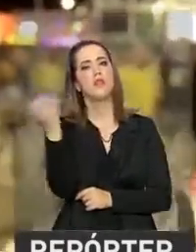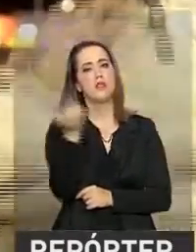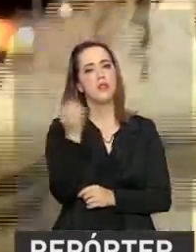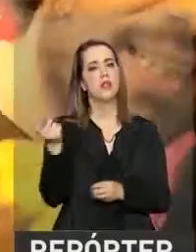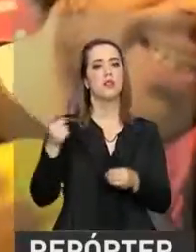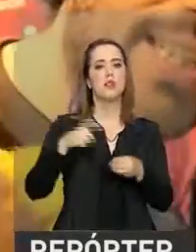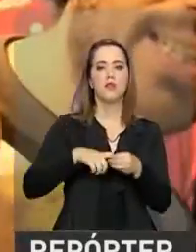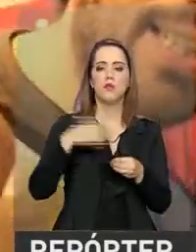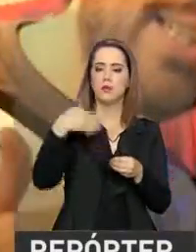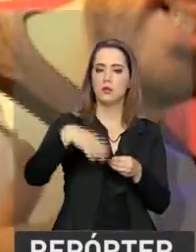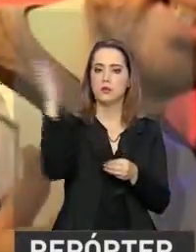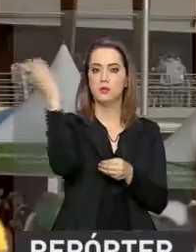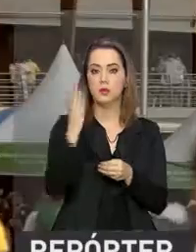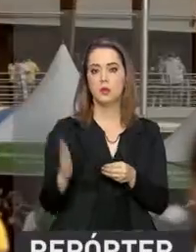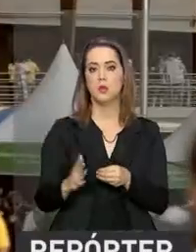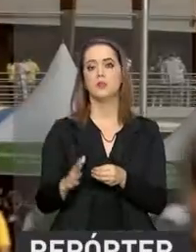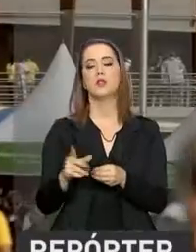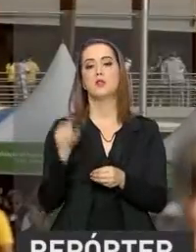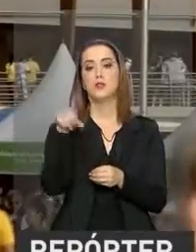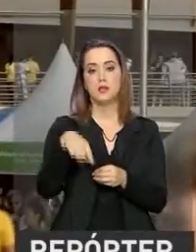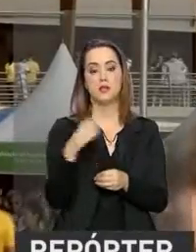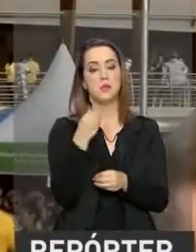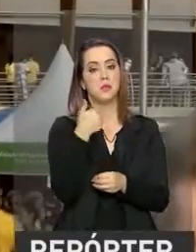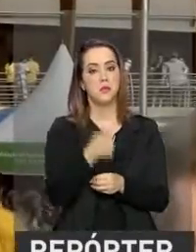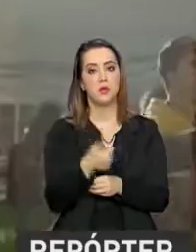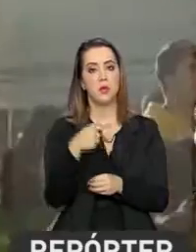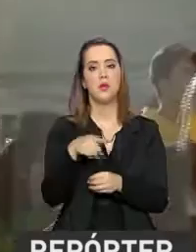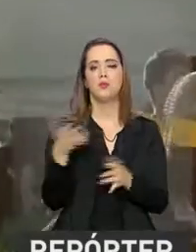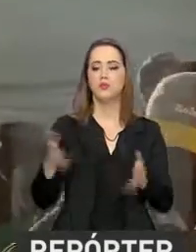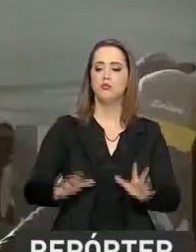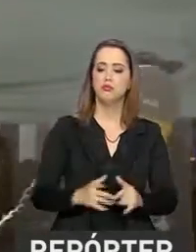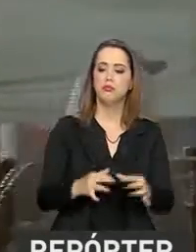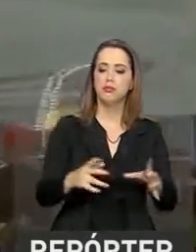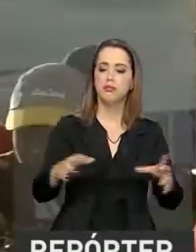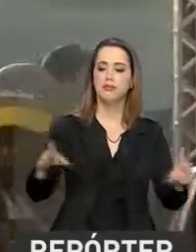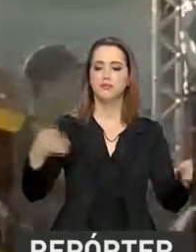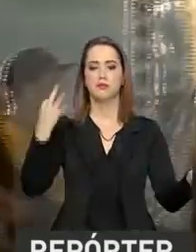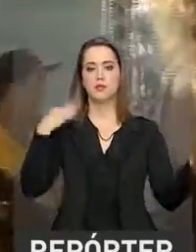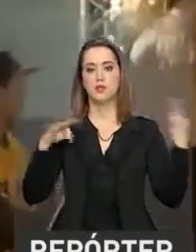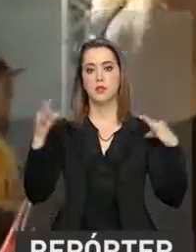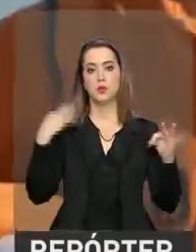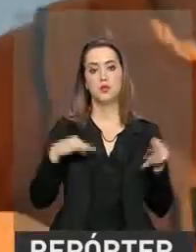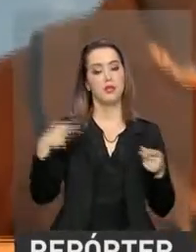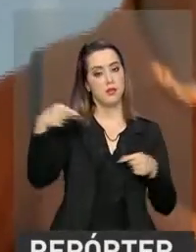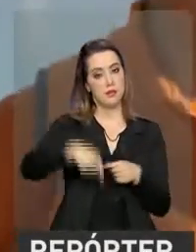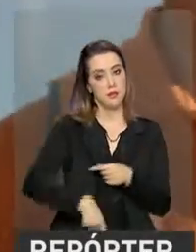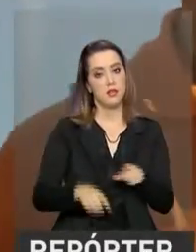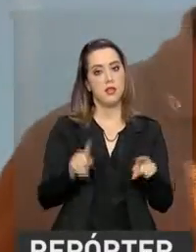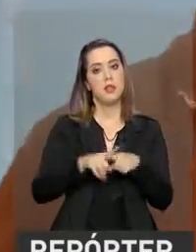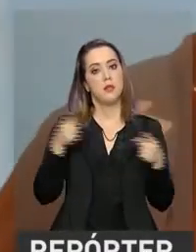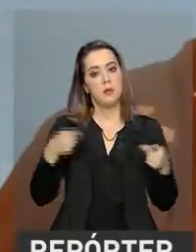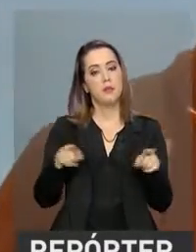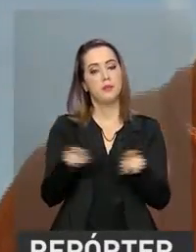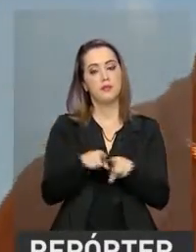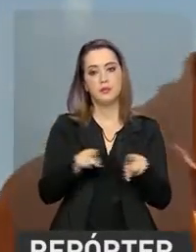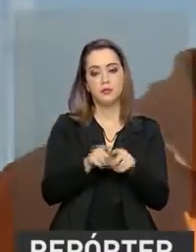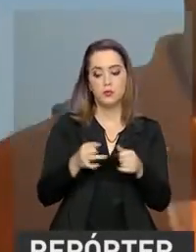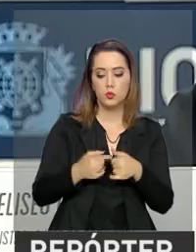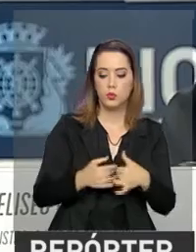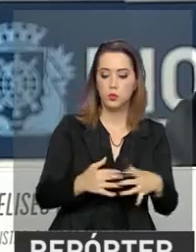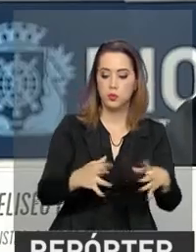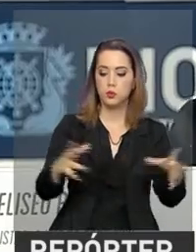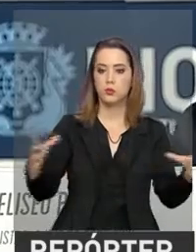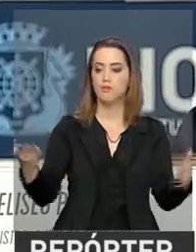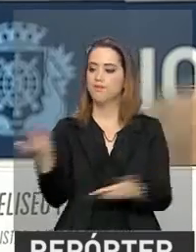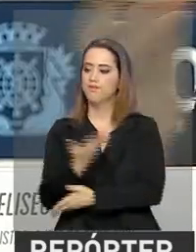Brasil. Uma oportunidade não só de crescer o turismo dentro do nosso país, como também de aumentar os